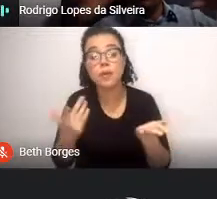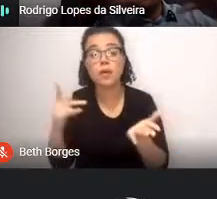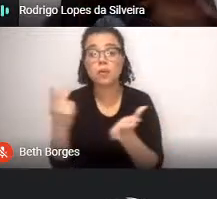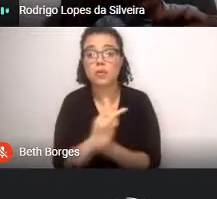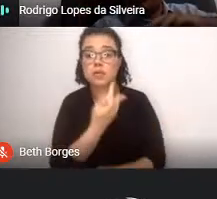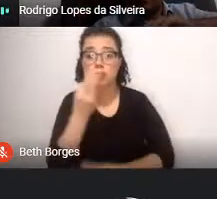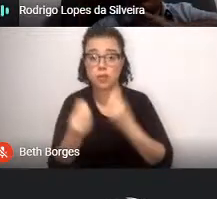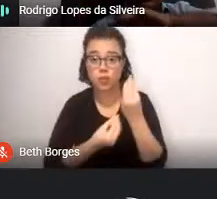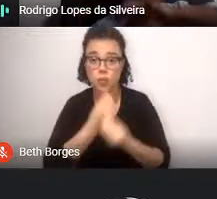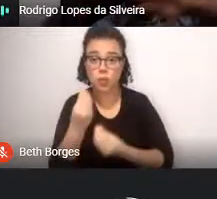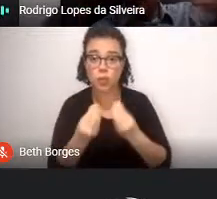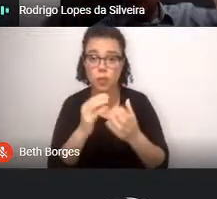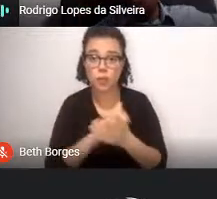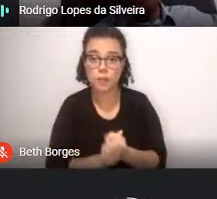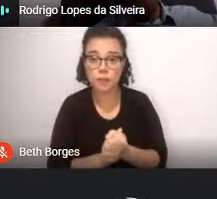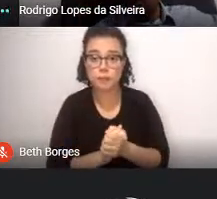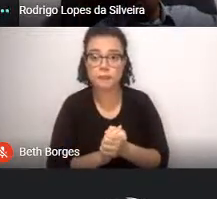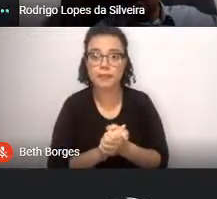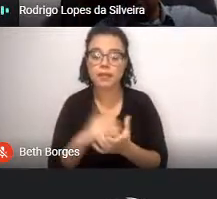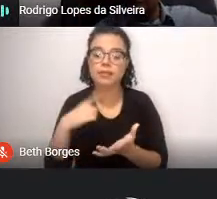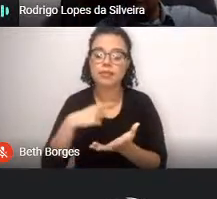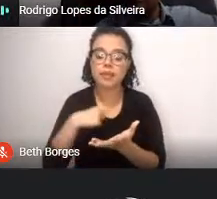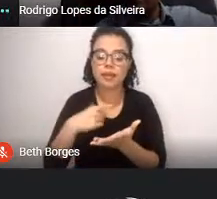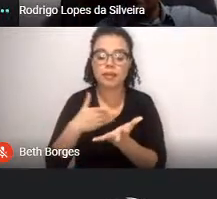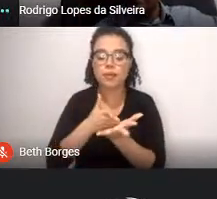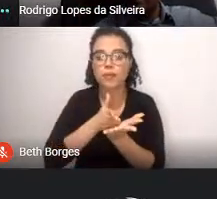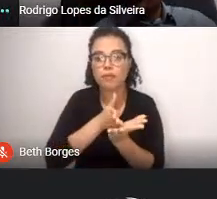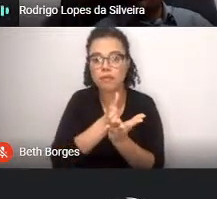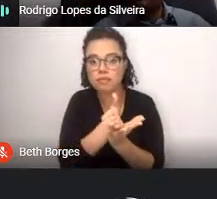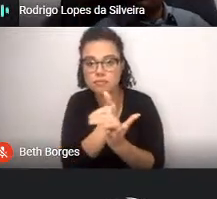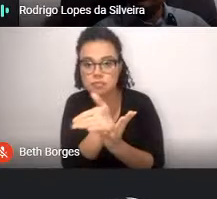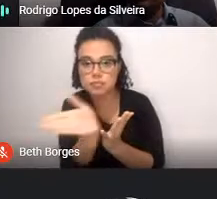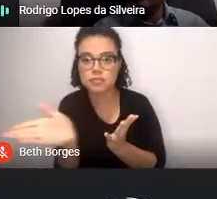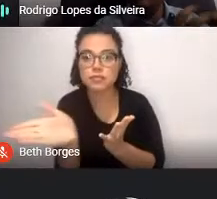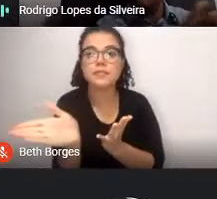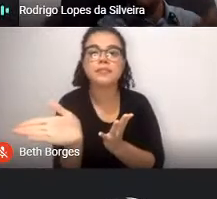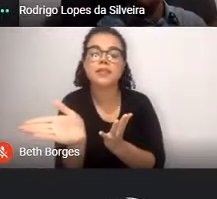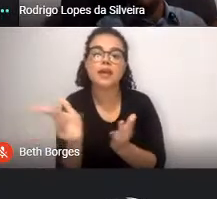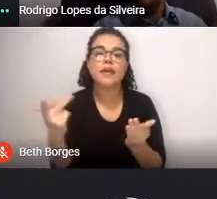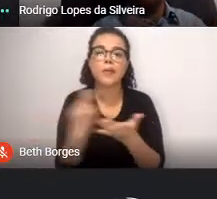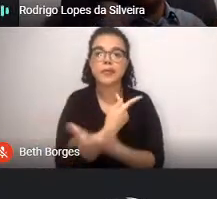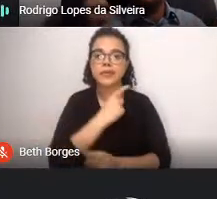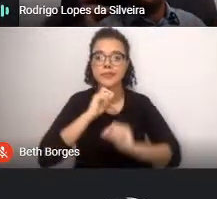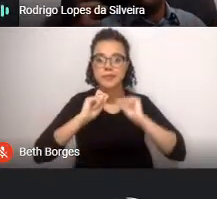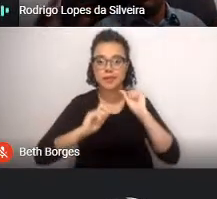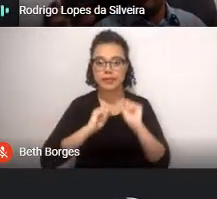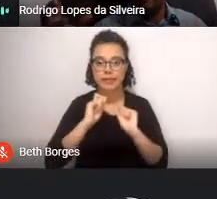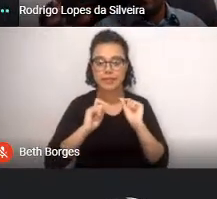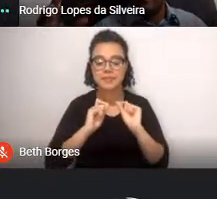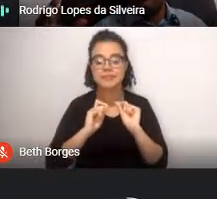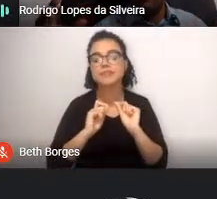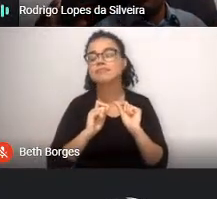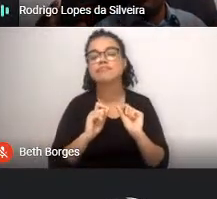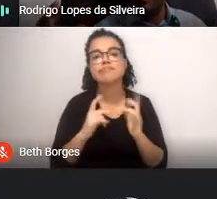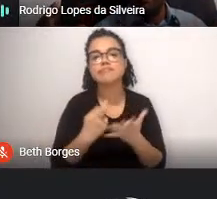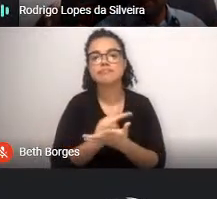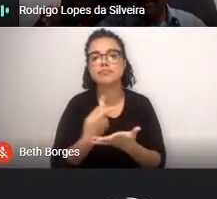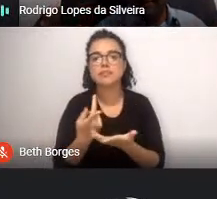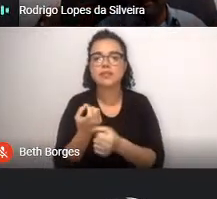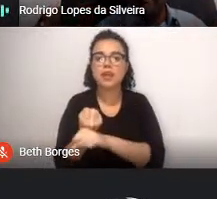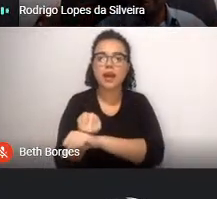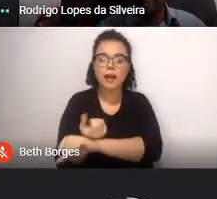eu mudo, eu causo esse desvio, tá? Ao mesmo tempo, eu deixo a emoção